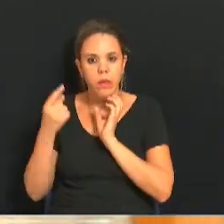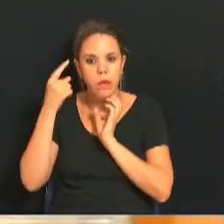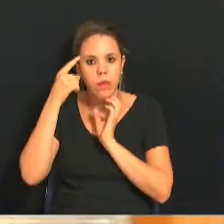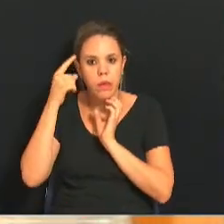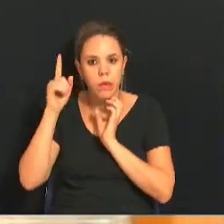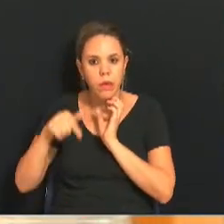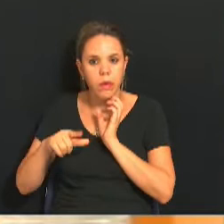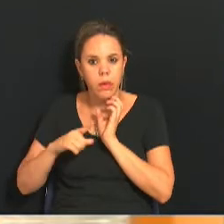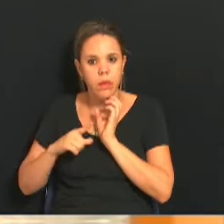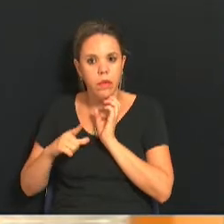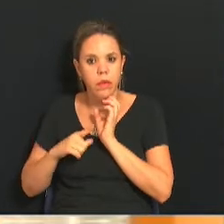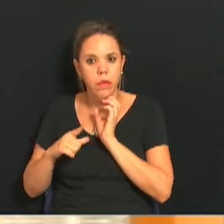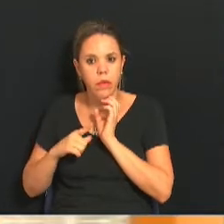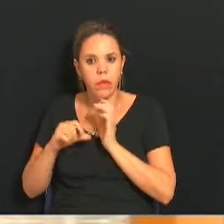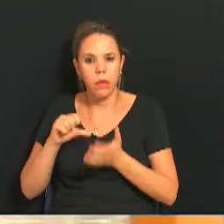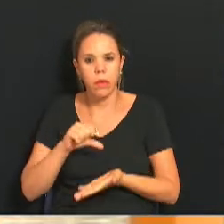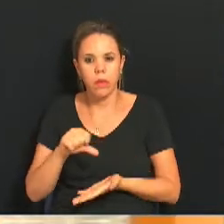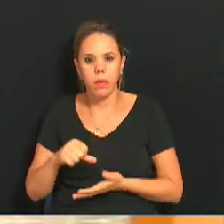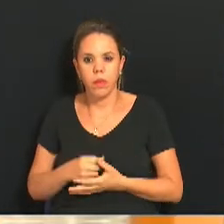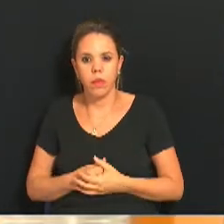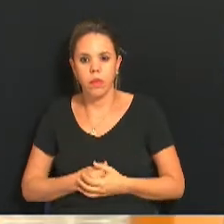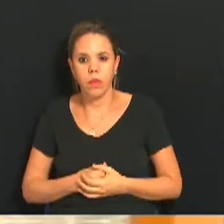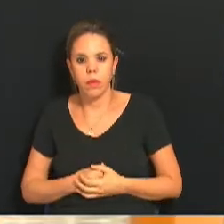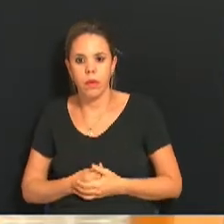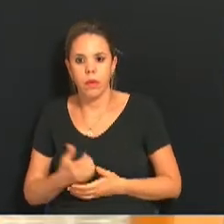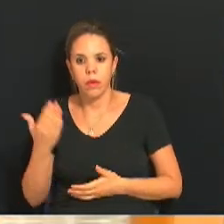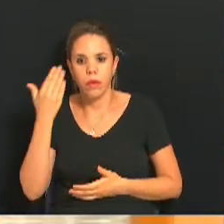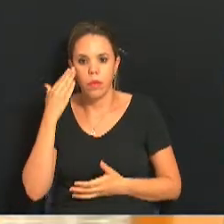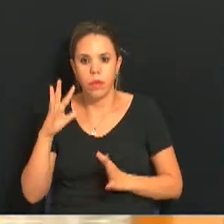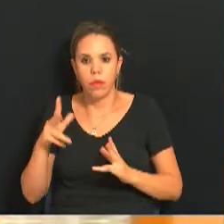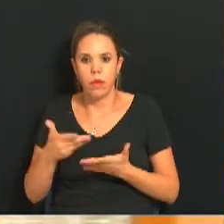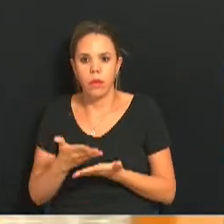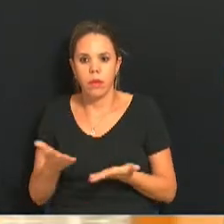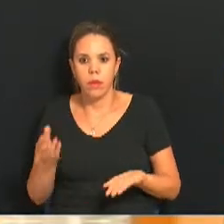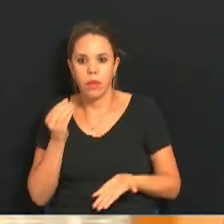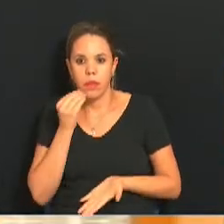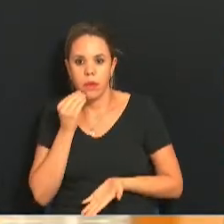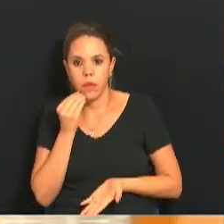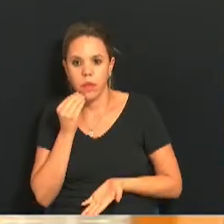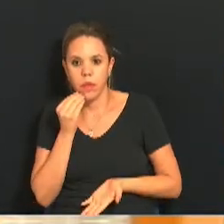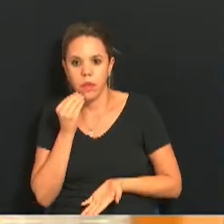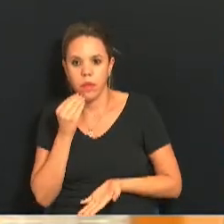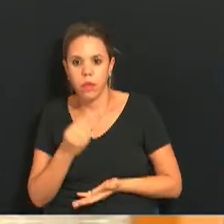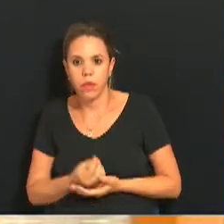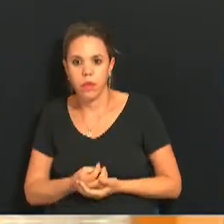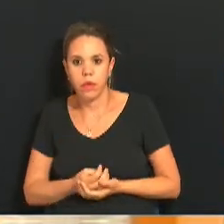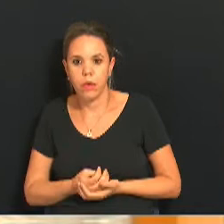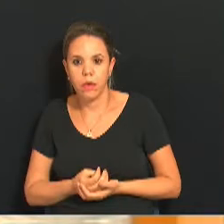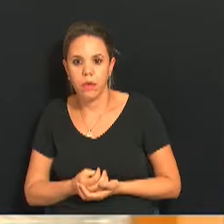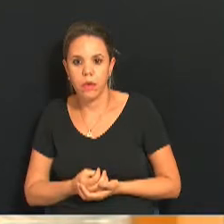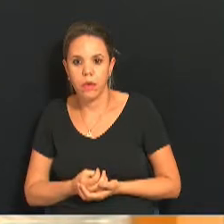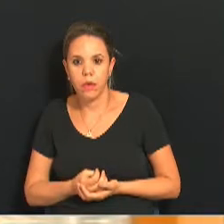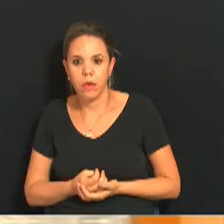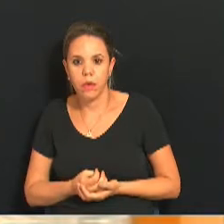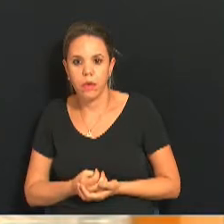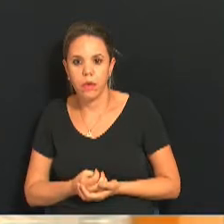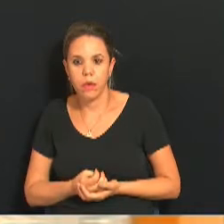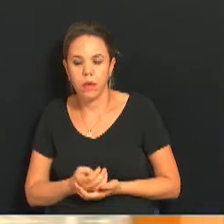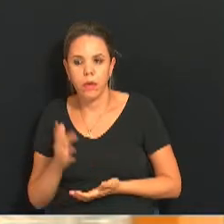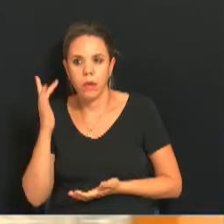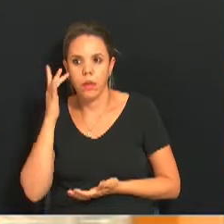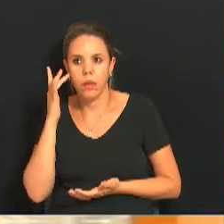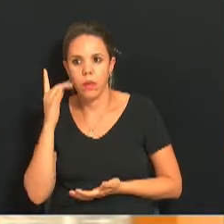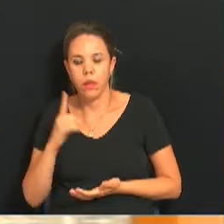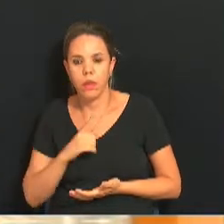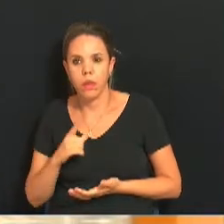que a gente tem para aquela para cada região eu agradeço a todos vocês a oportunidade e é e acho que a gente